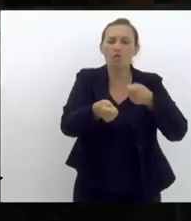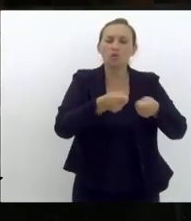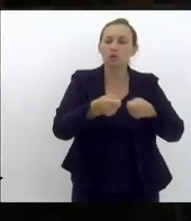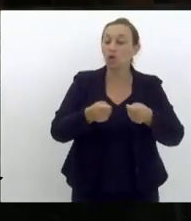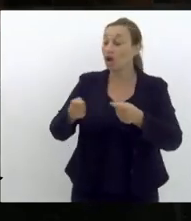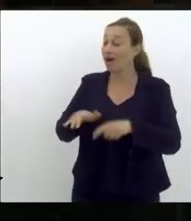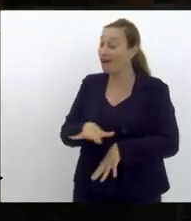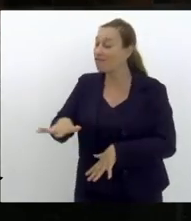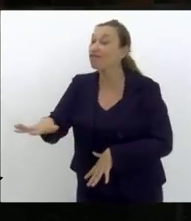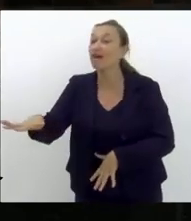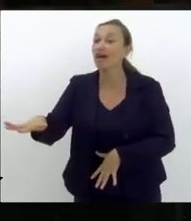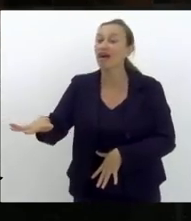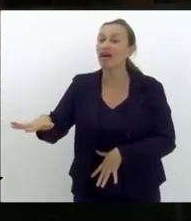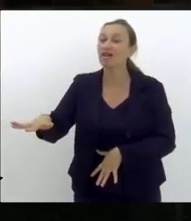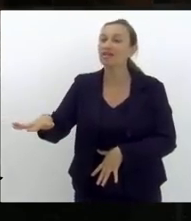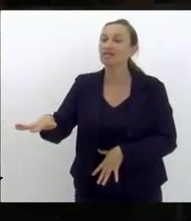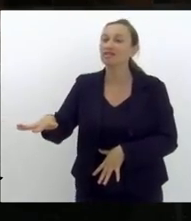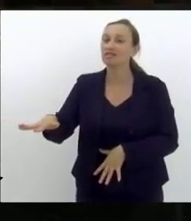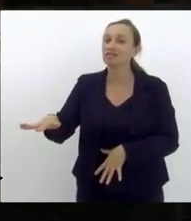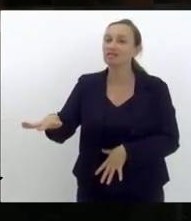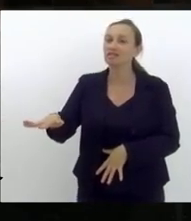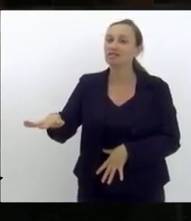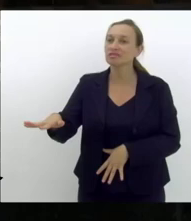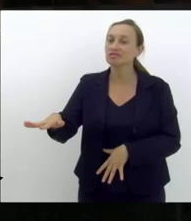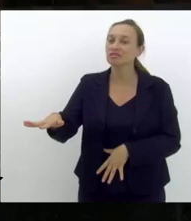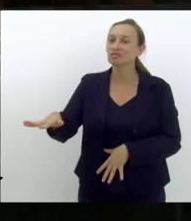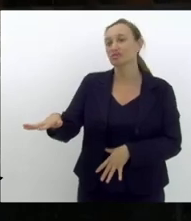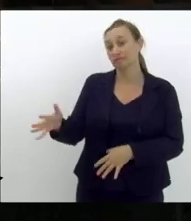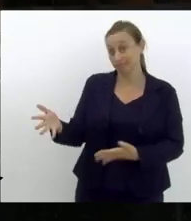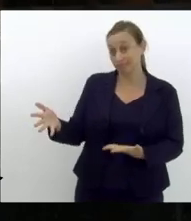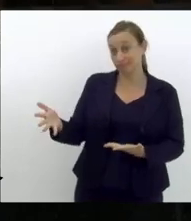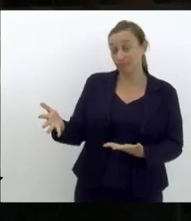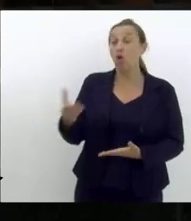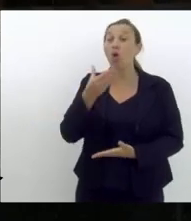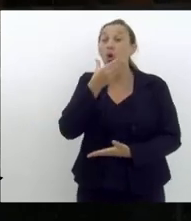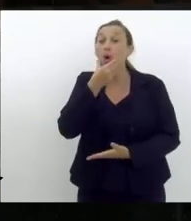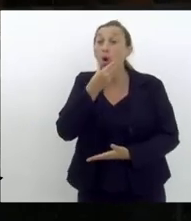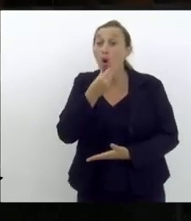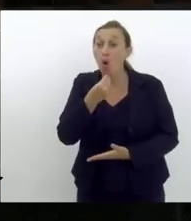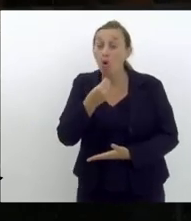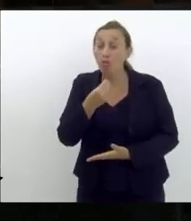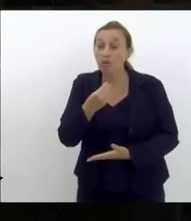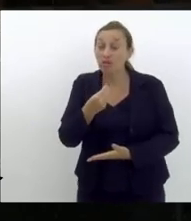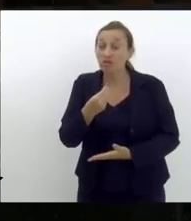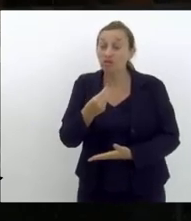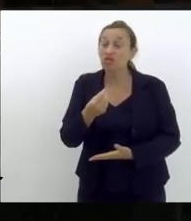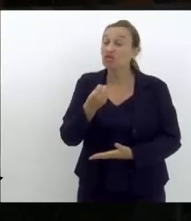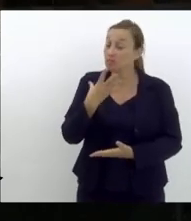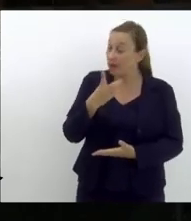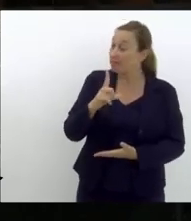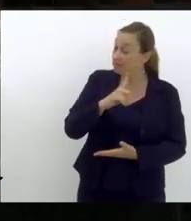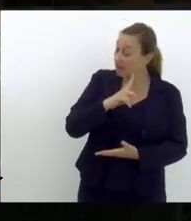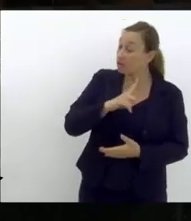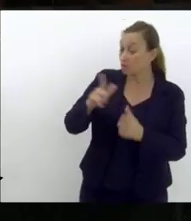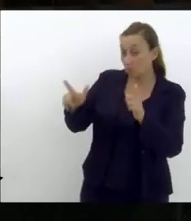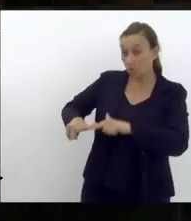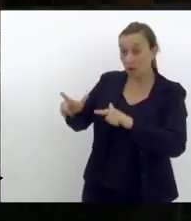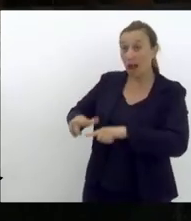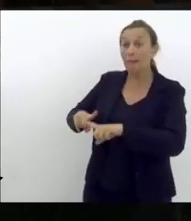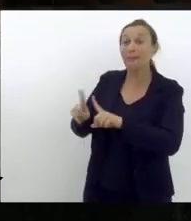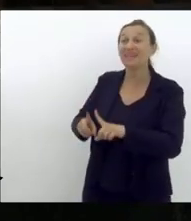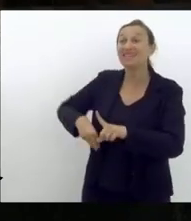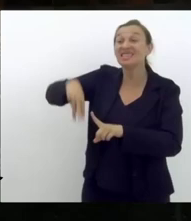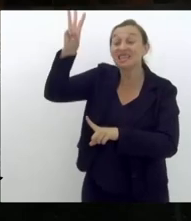região composta na sua maioria esmagadora por homens de bem por pessoas de bem mas